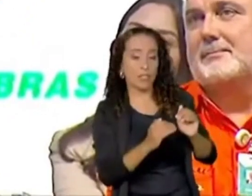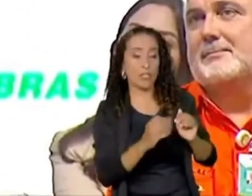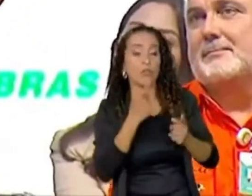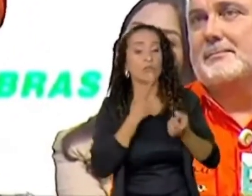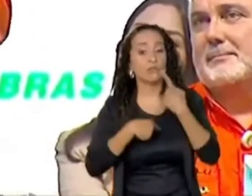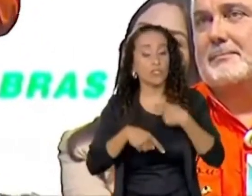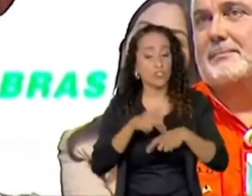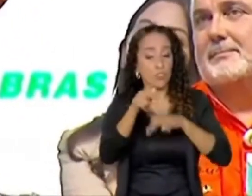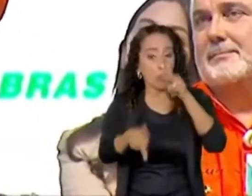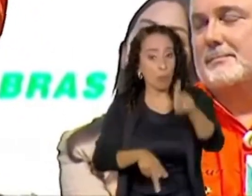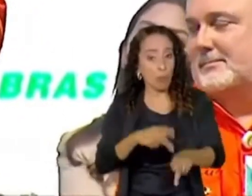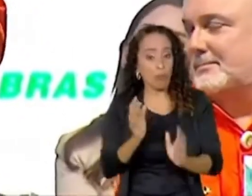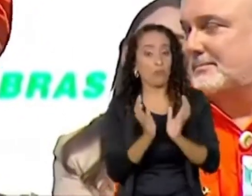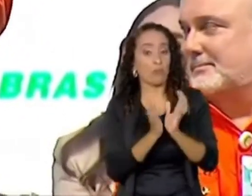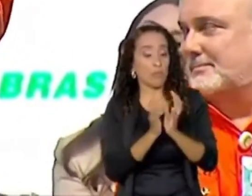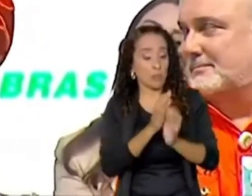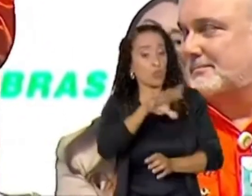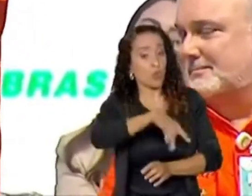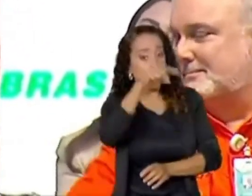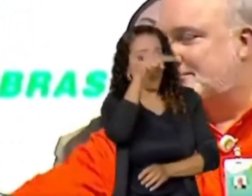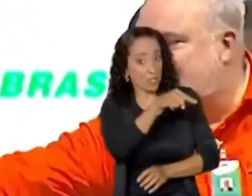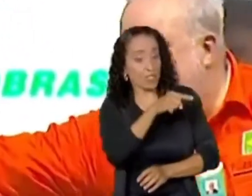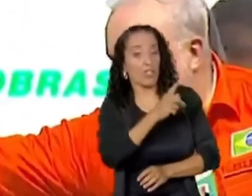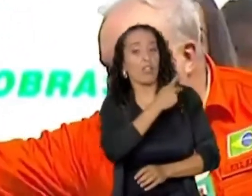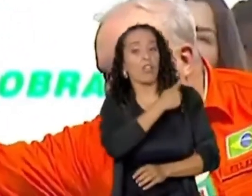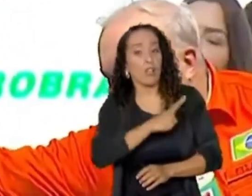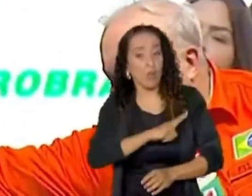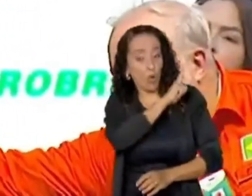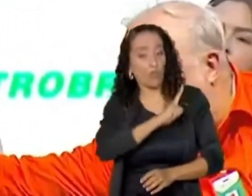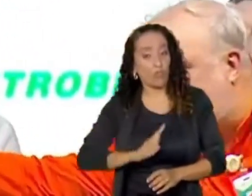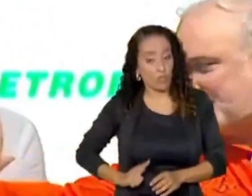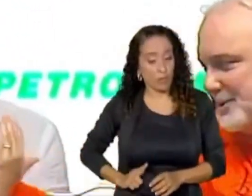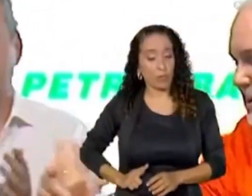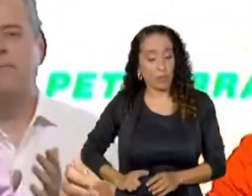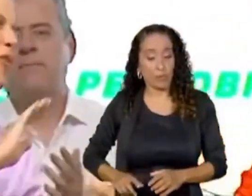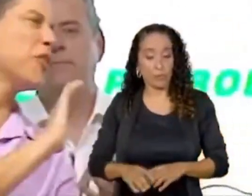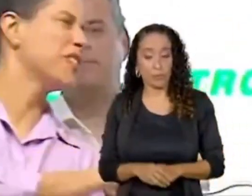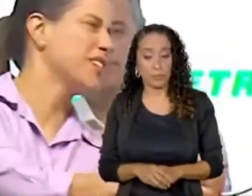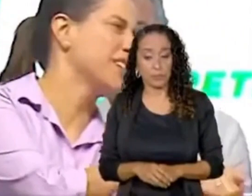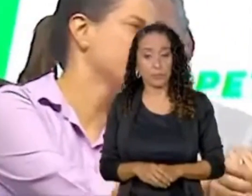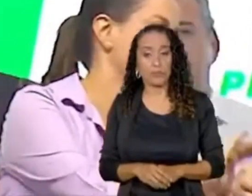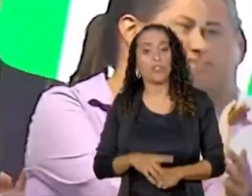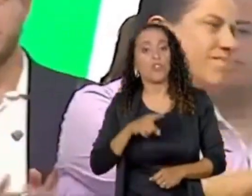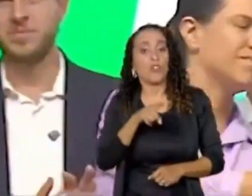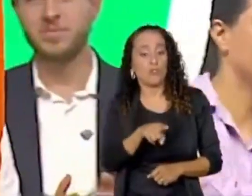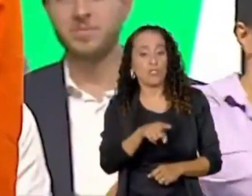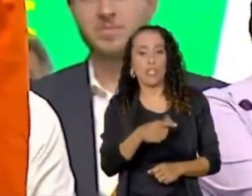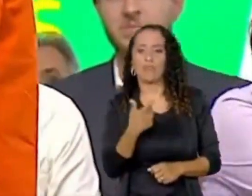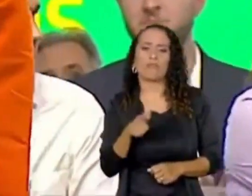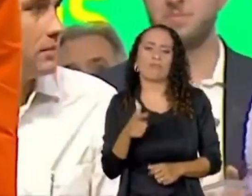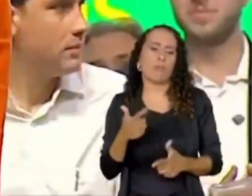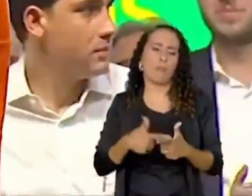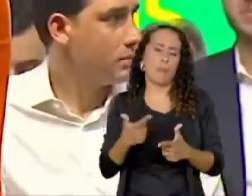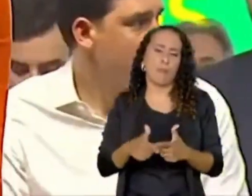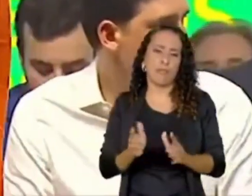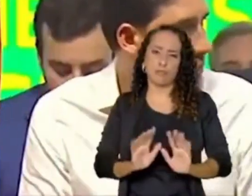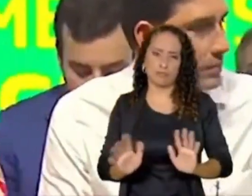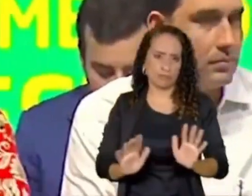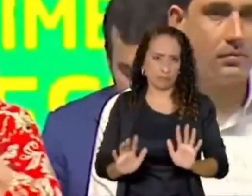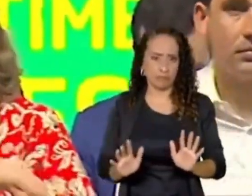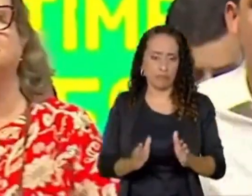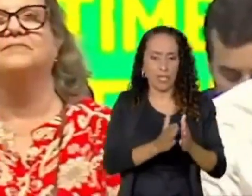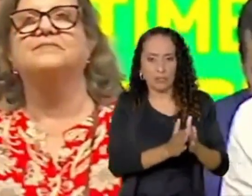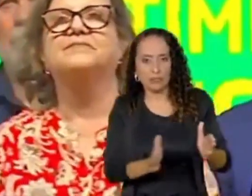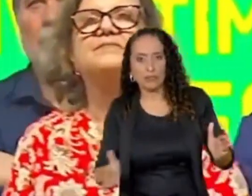de Pernambuco que escolheu você para ser governador. Que você não vai ter problema durante